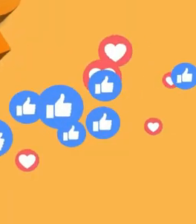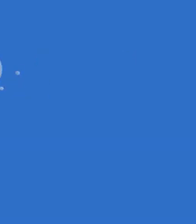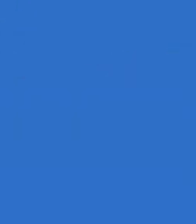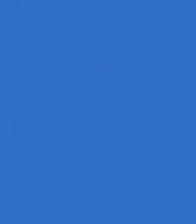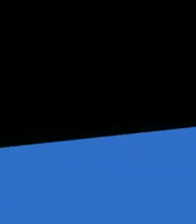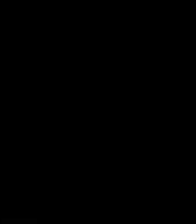aula